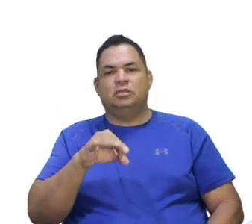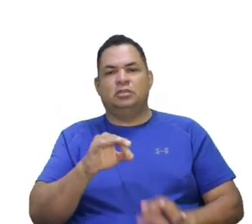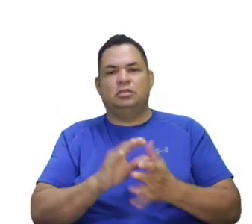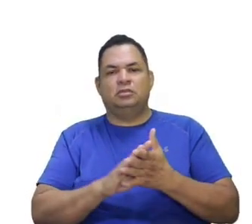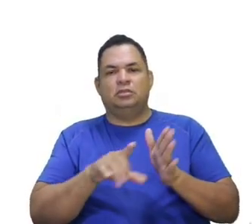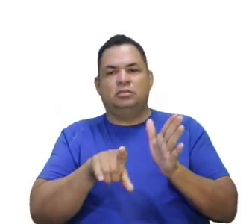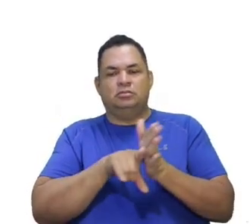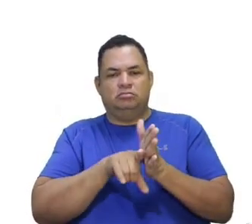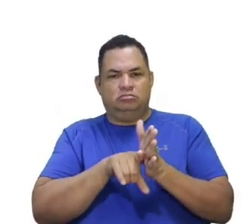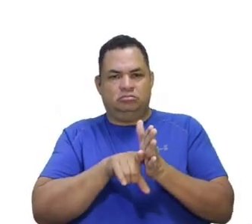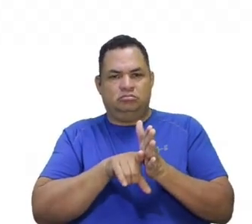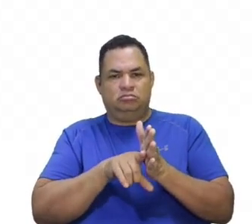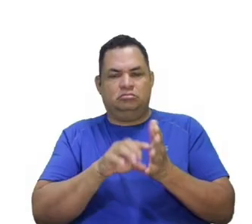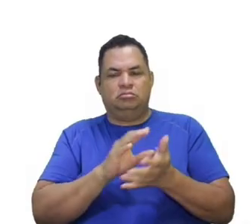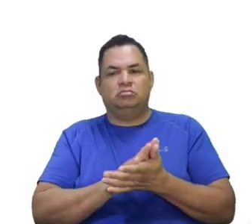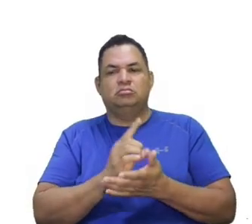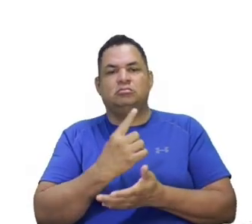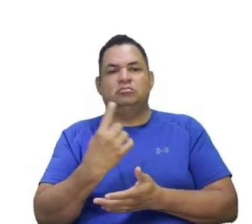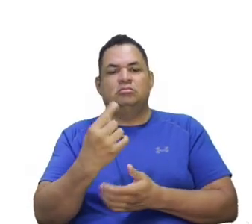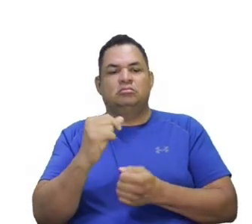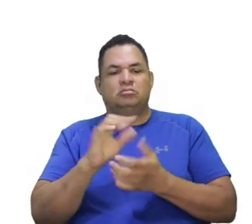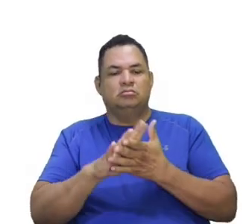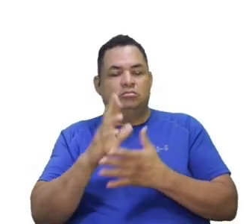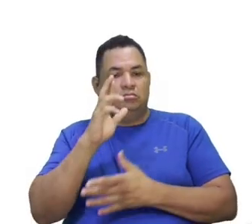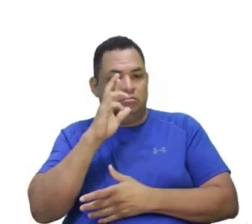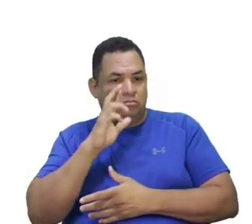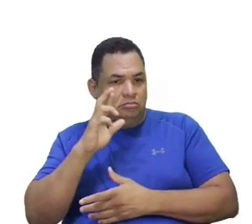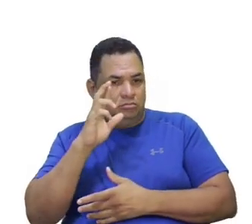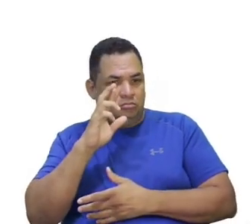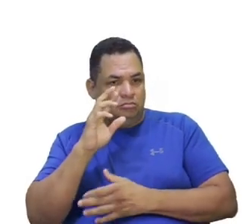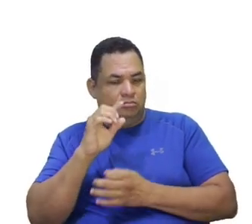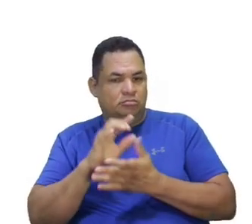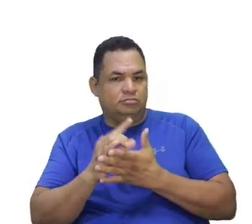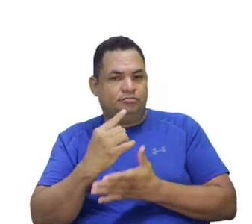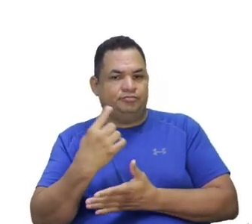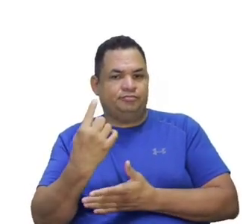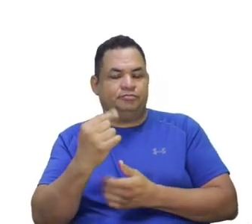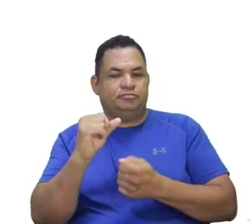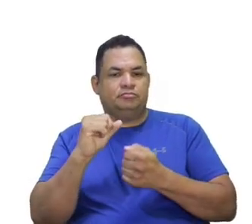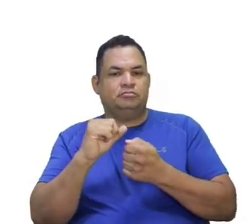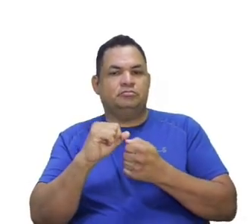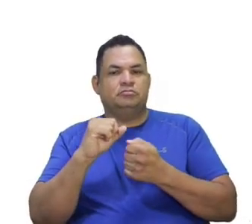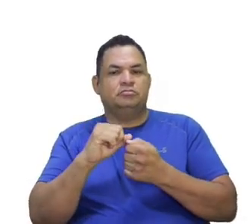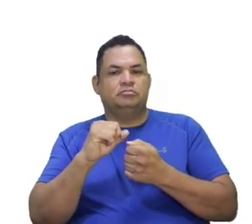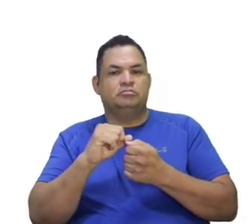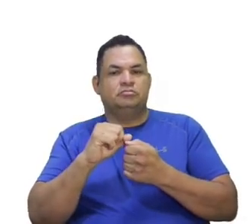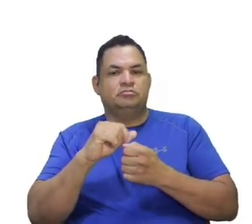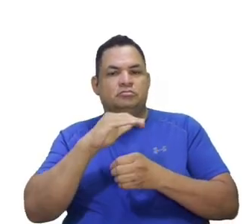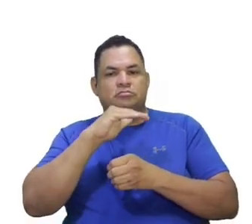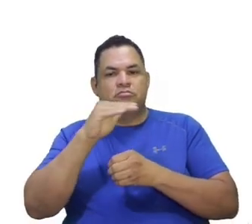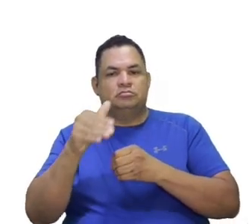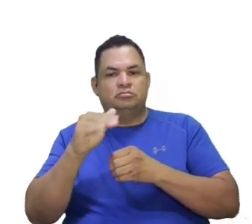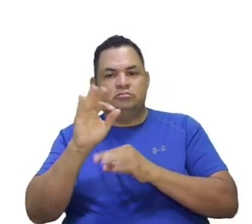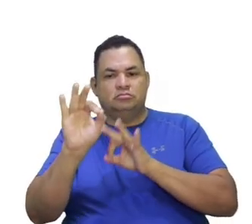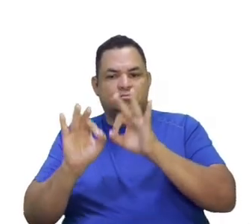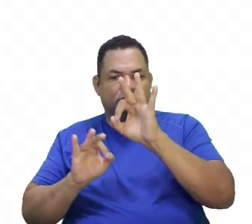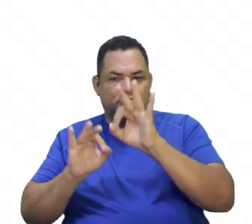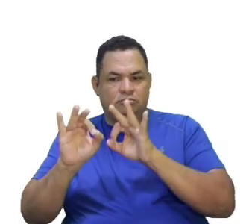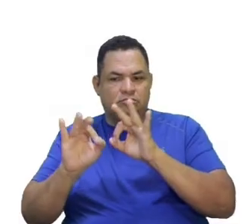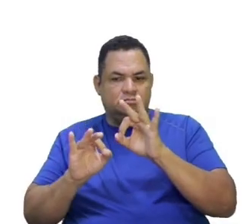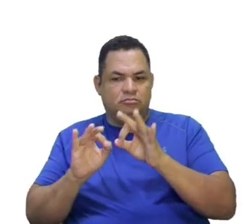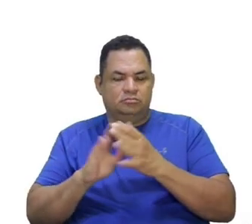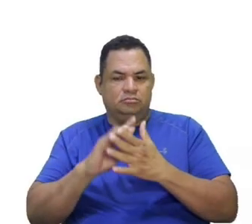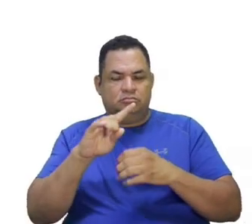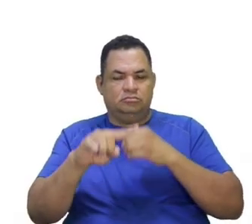é ânion. Então, o que nós vamos ter que observar? Que nós vamos estar fazendo a distribuição eletrônica de